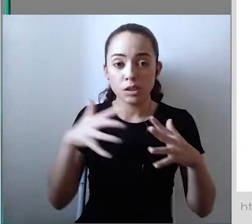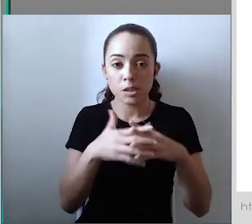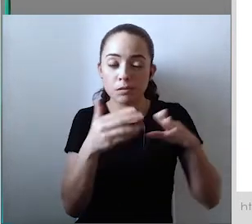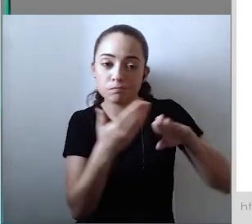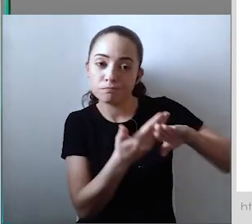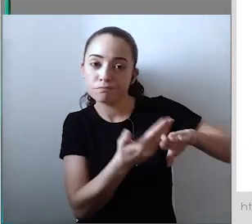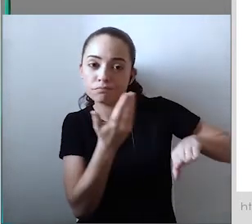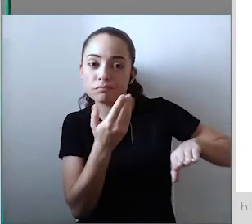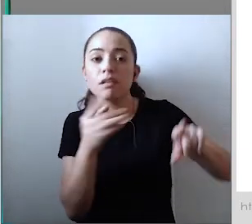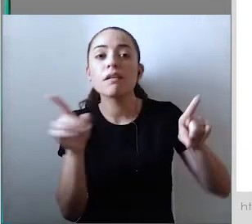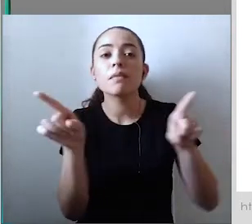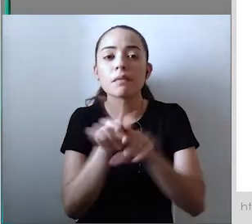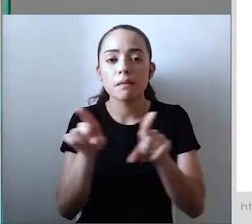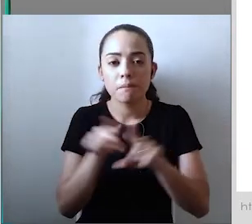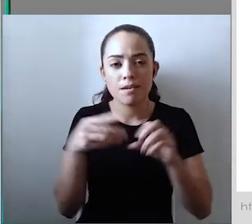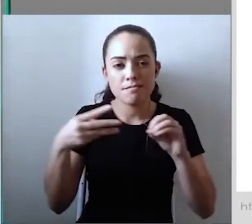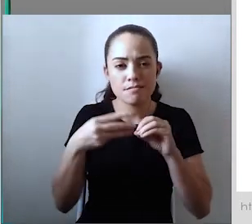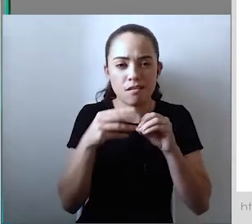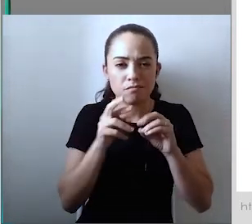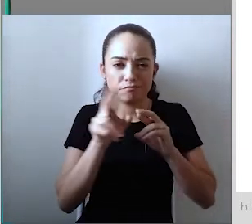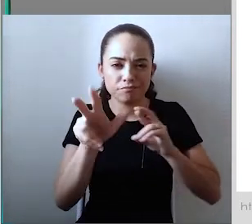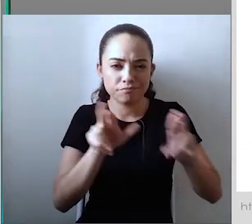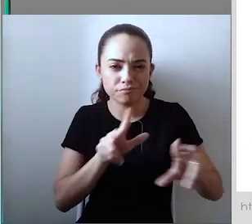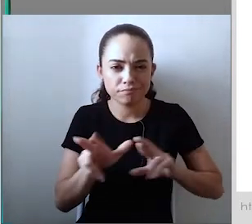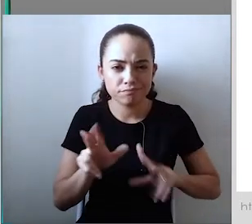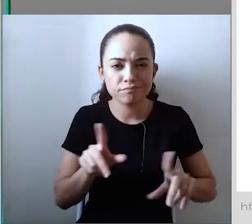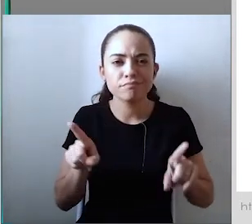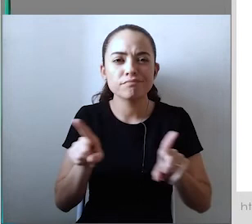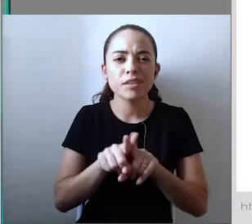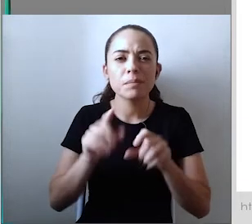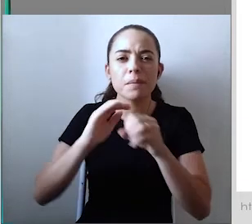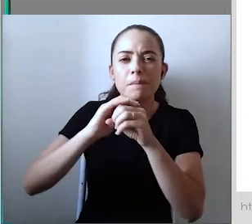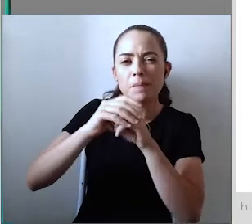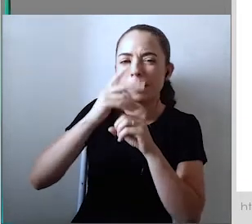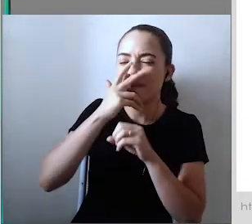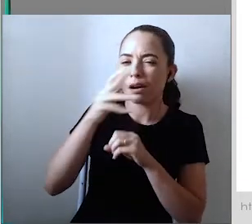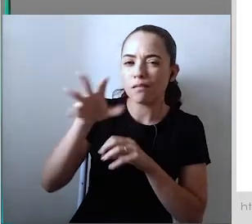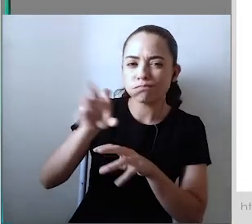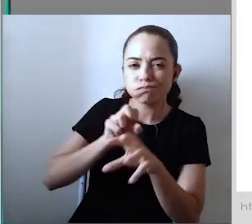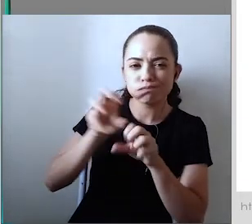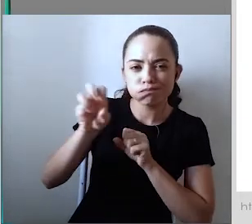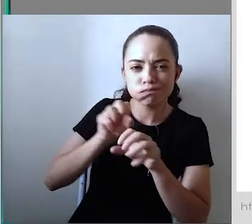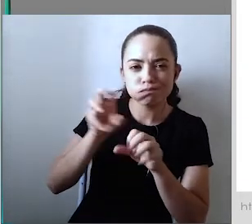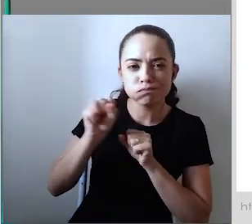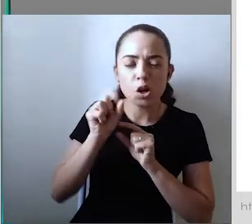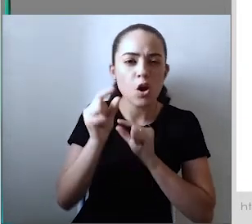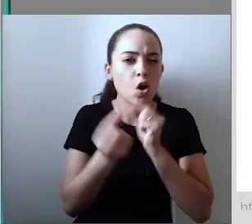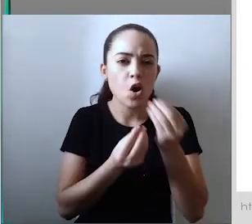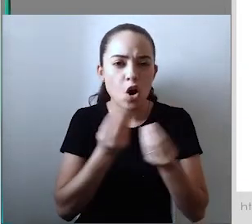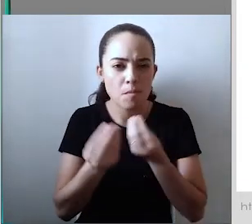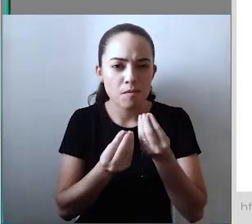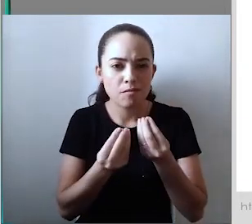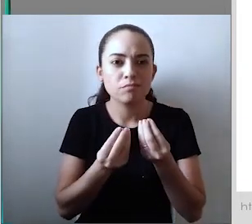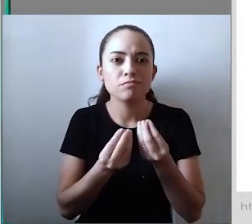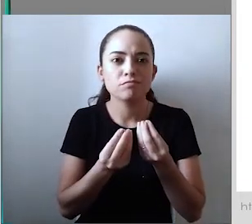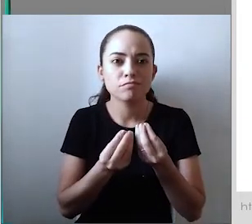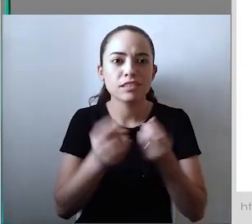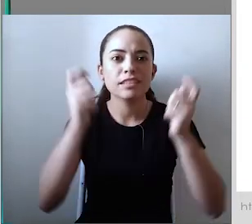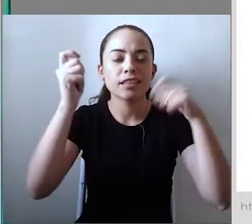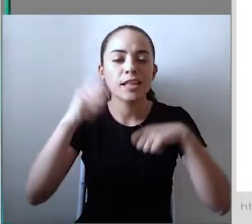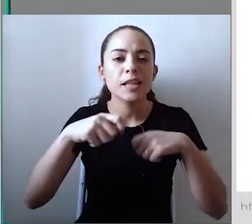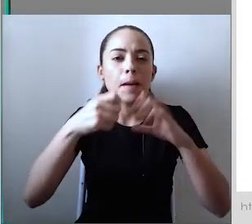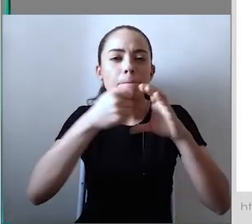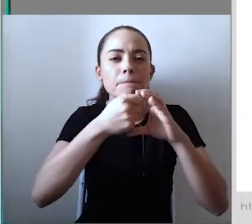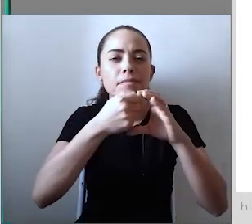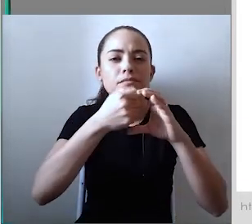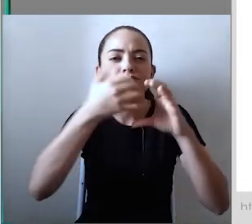desenvolve papel nos processos de diferenciação celular por meio dos receptores de membrana, que sinalizam efeitos em cascata, capazes